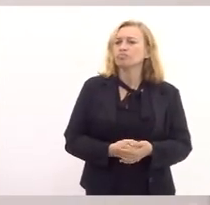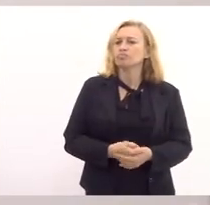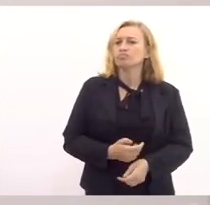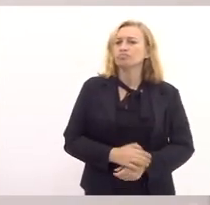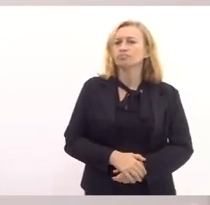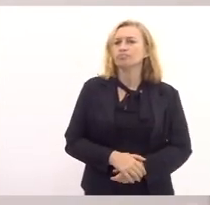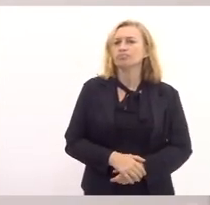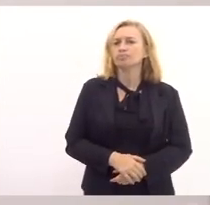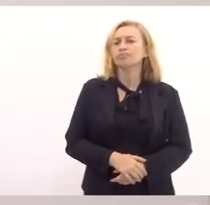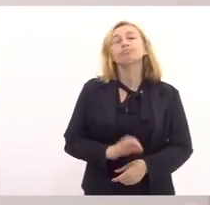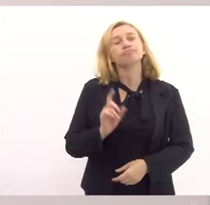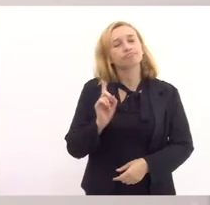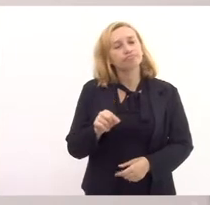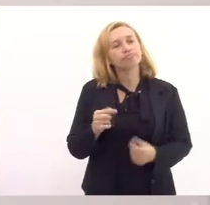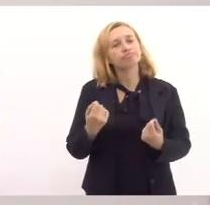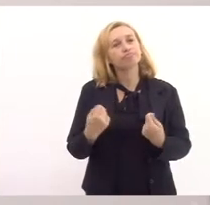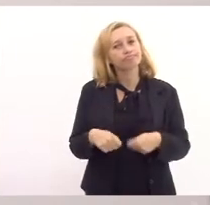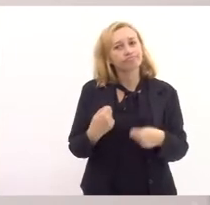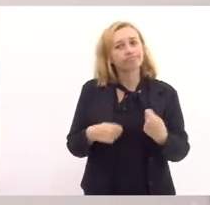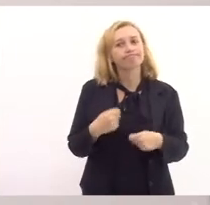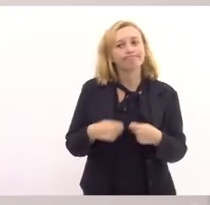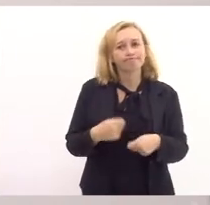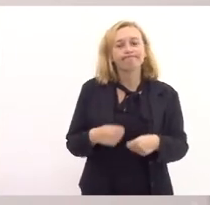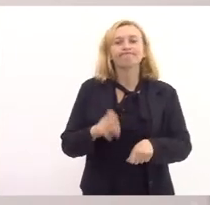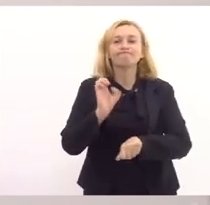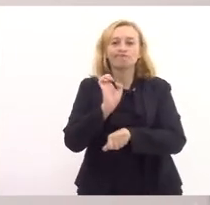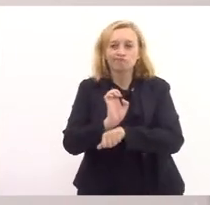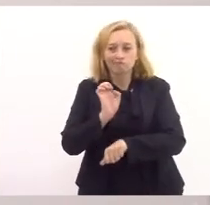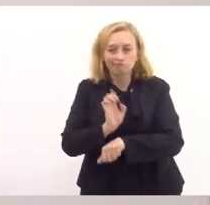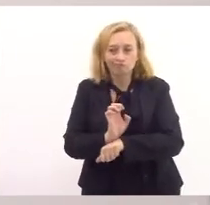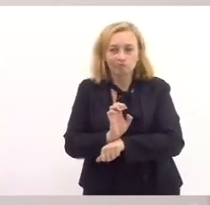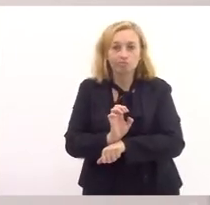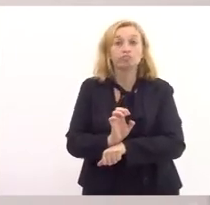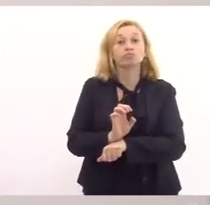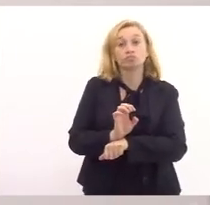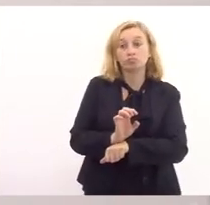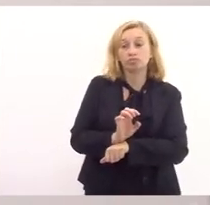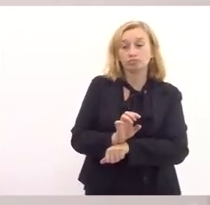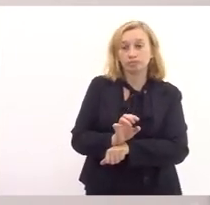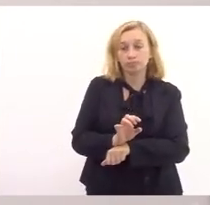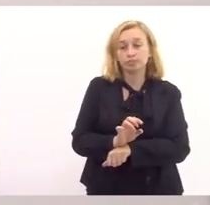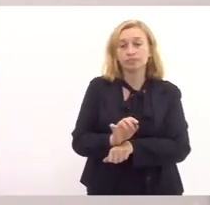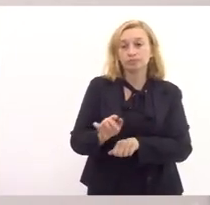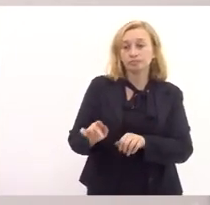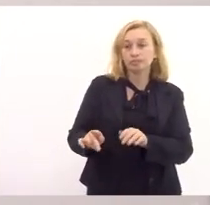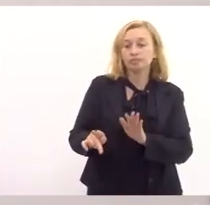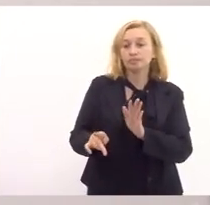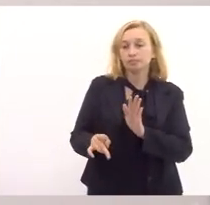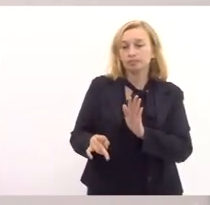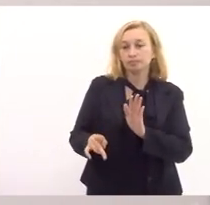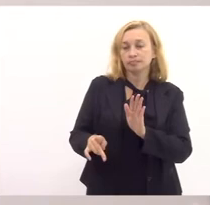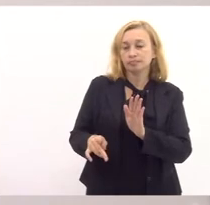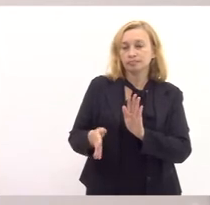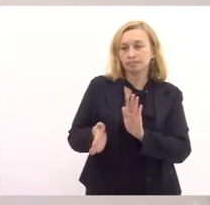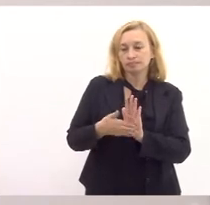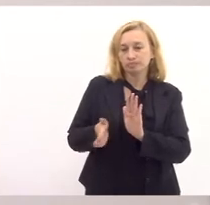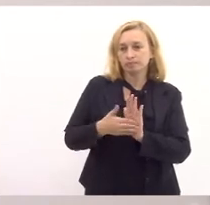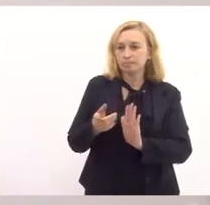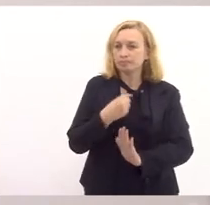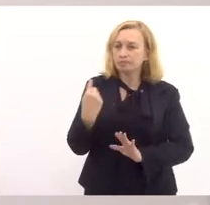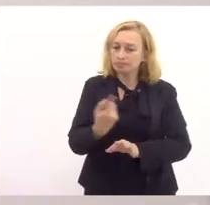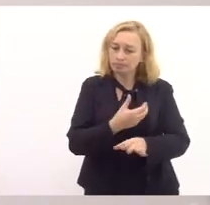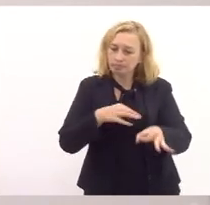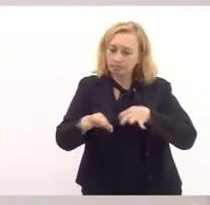eu insisto, que é necessário que o Estado, e isso vai fazer parte como proposta nossa, tenha uma